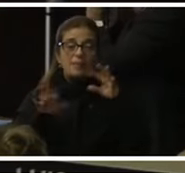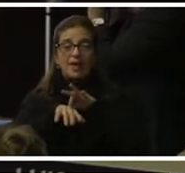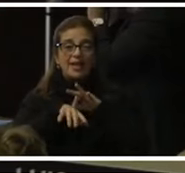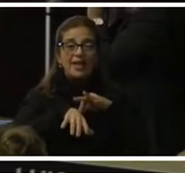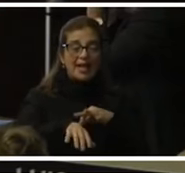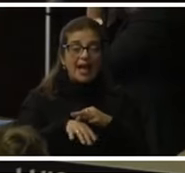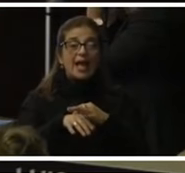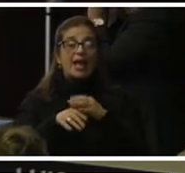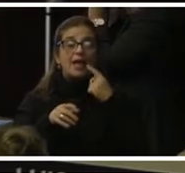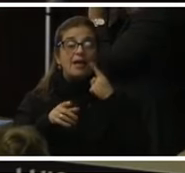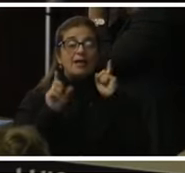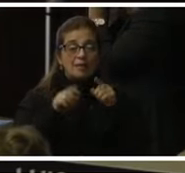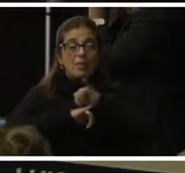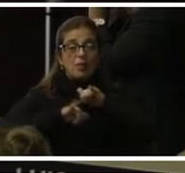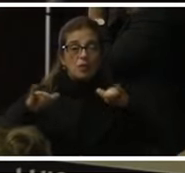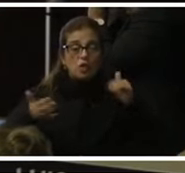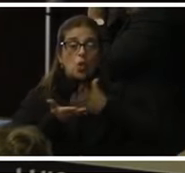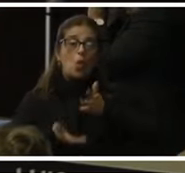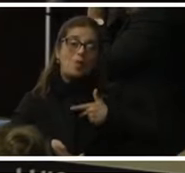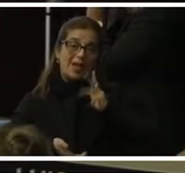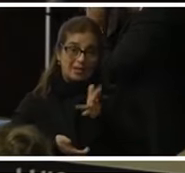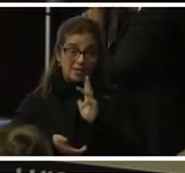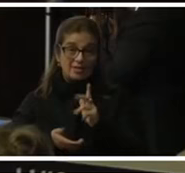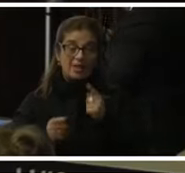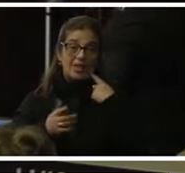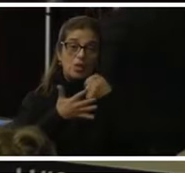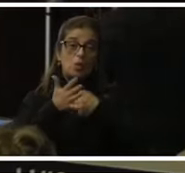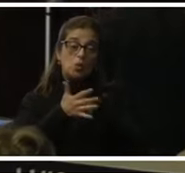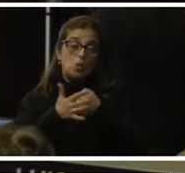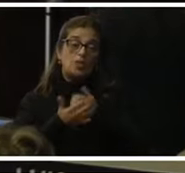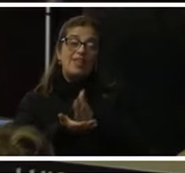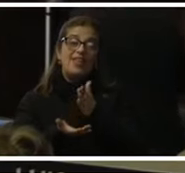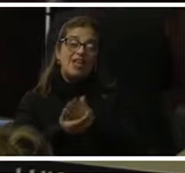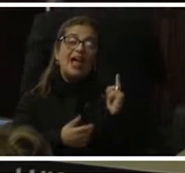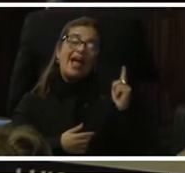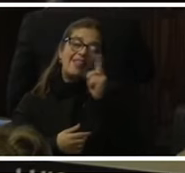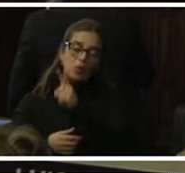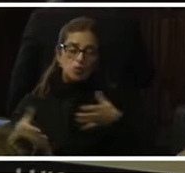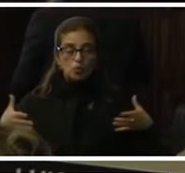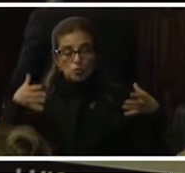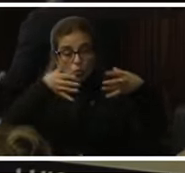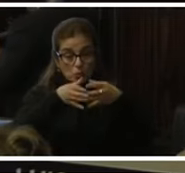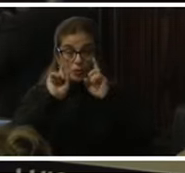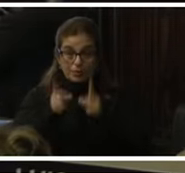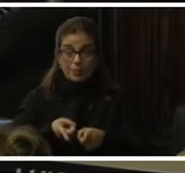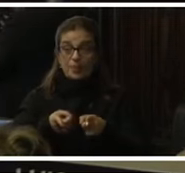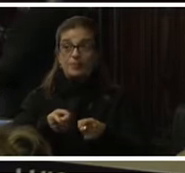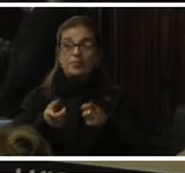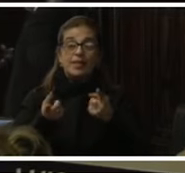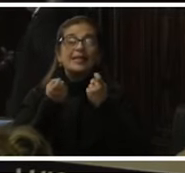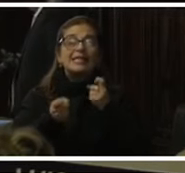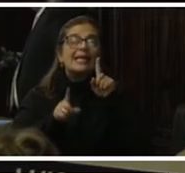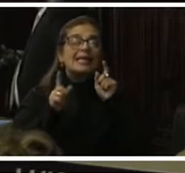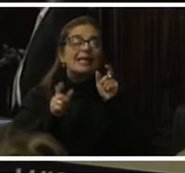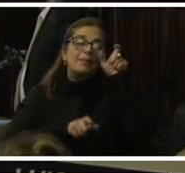jurídica são dos direitos humanos ea defesa dos direitos individuais e coletivos dos necessitados